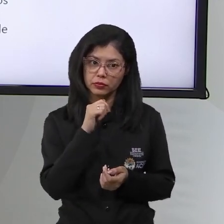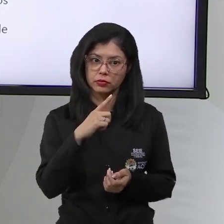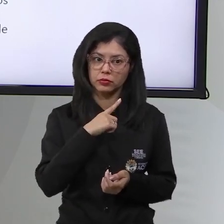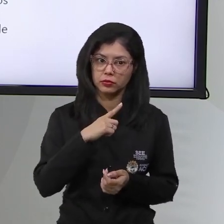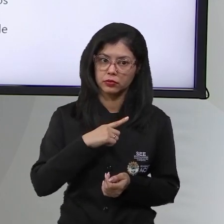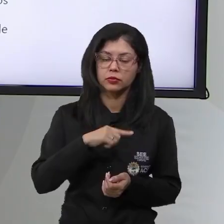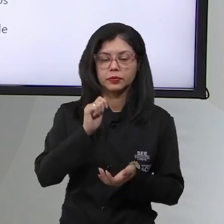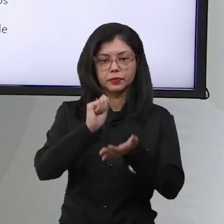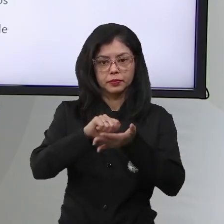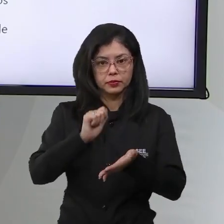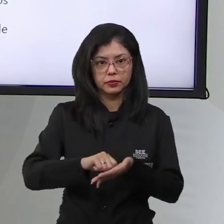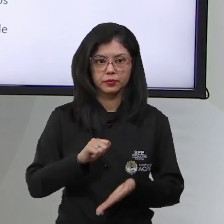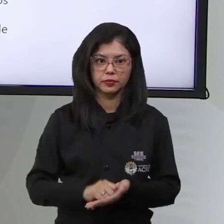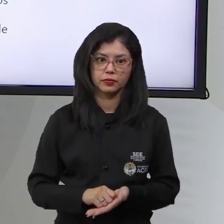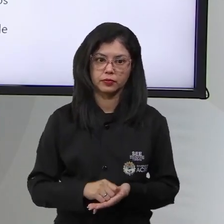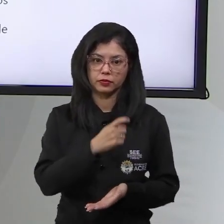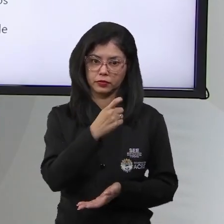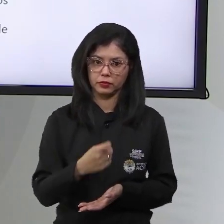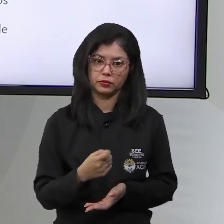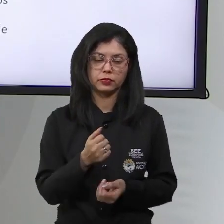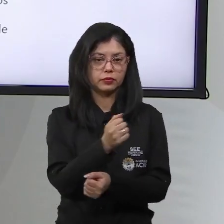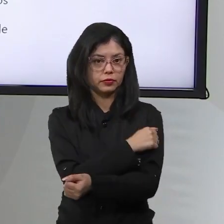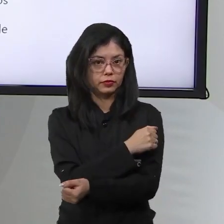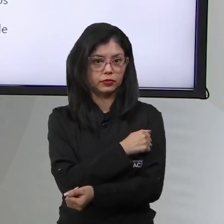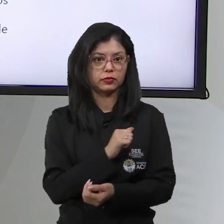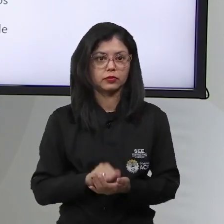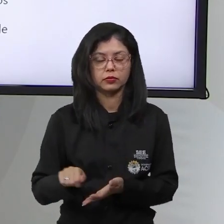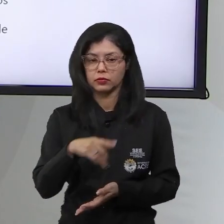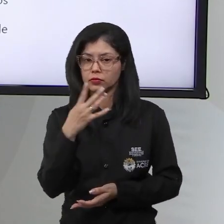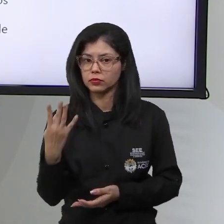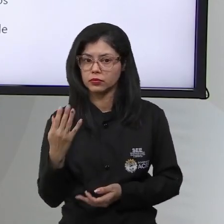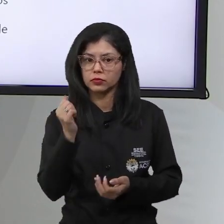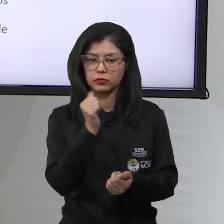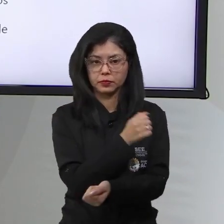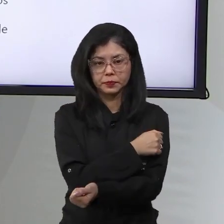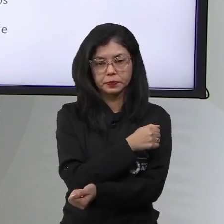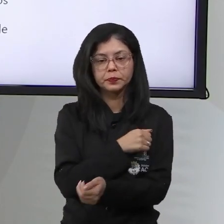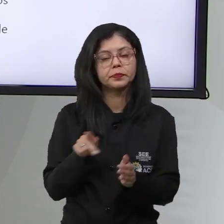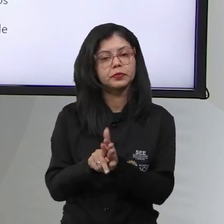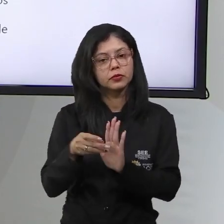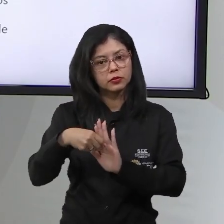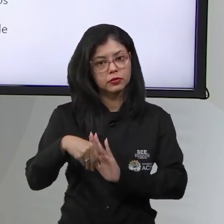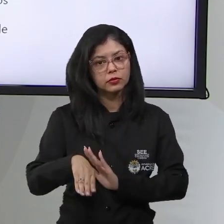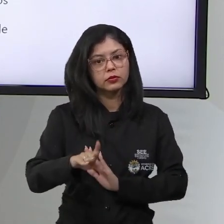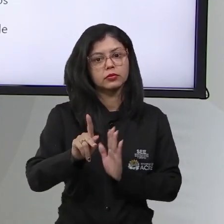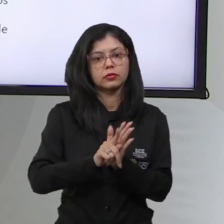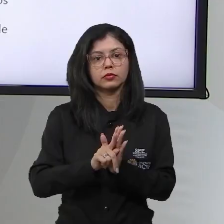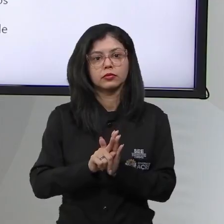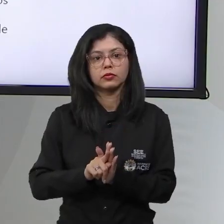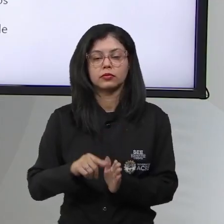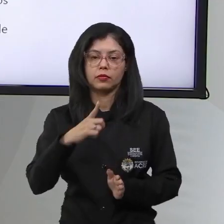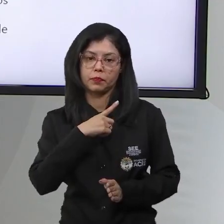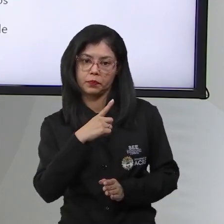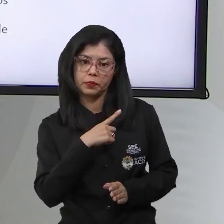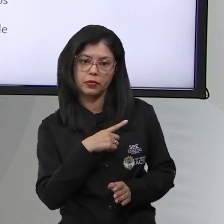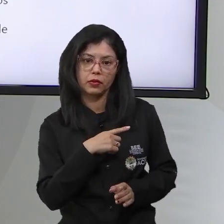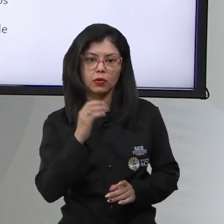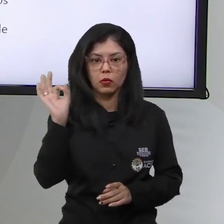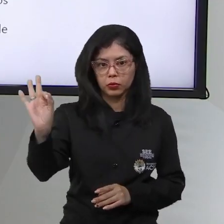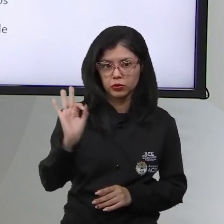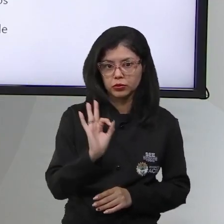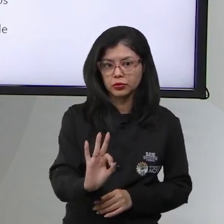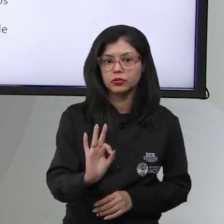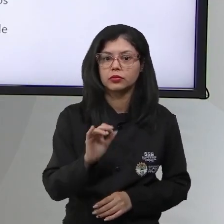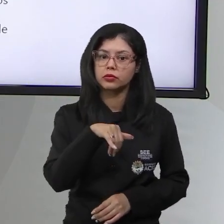tenho matriculados X alunos, tantos alunos eles foram transferidos, eu tenho um